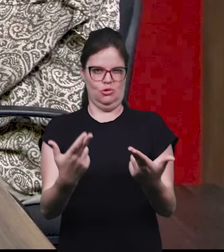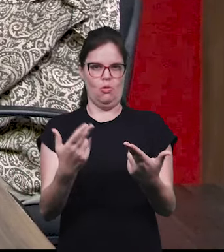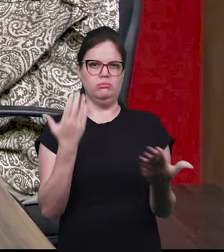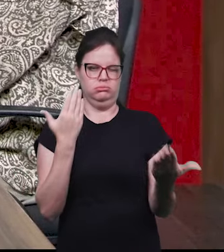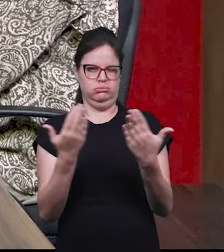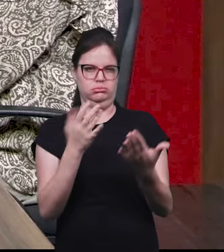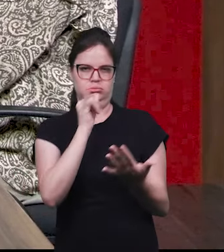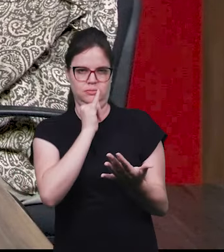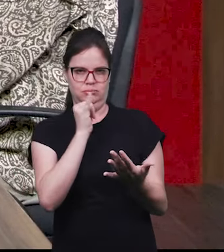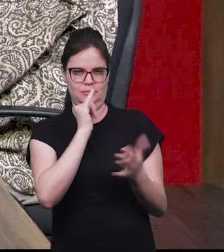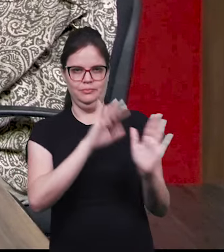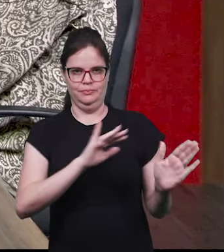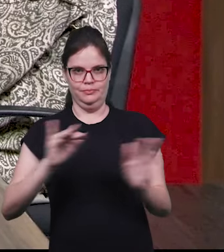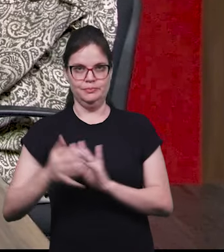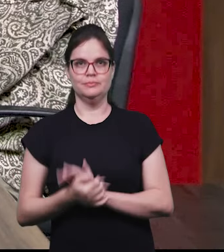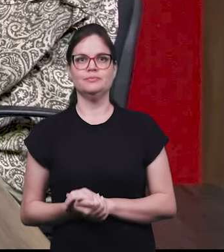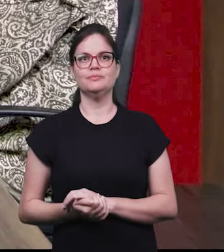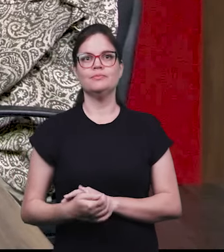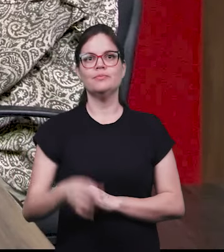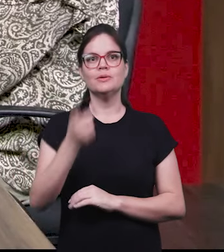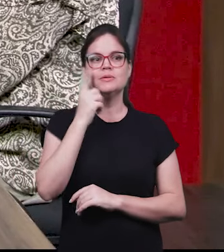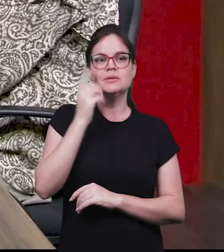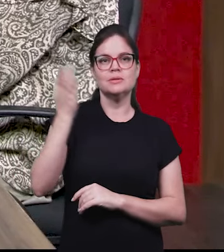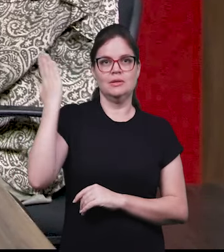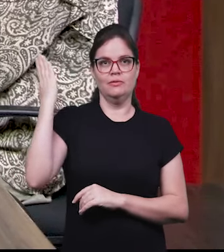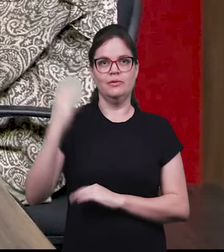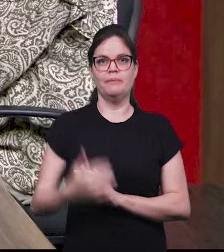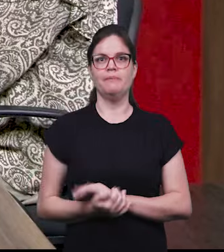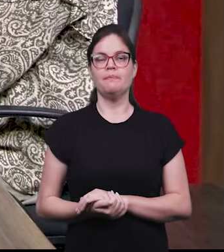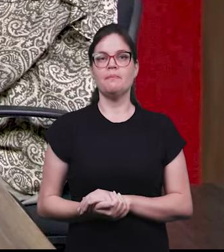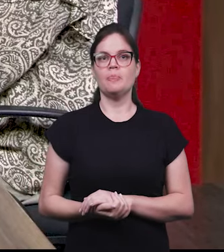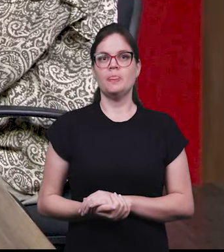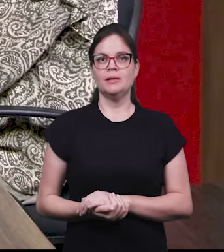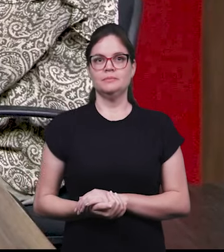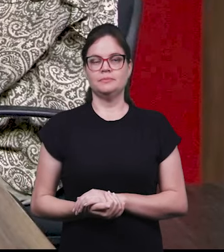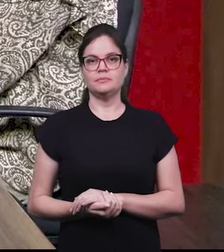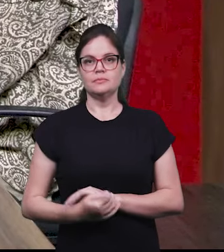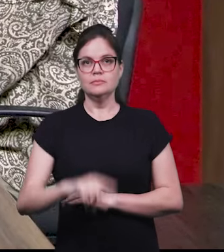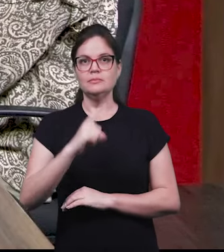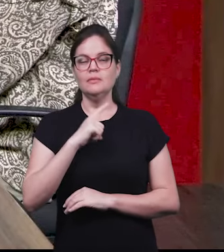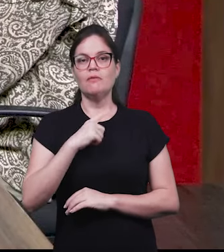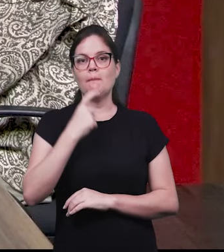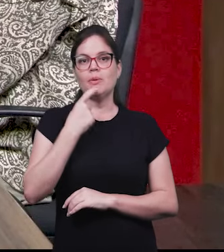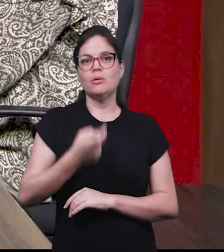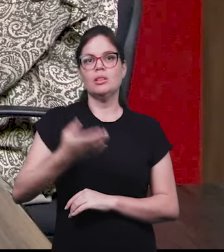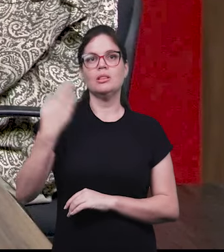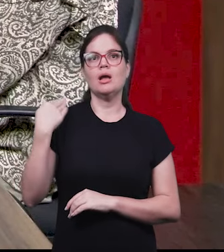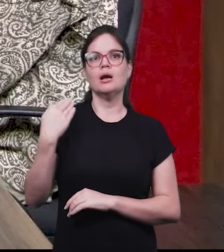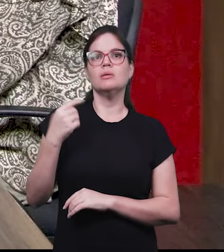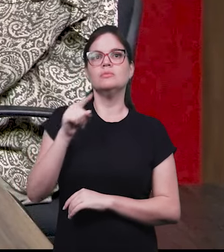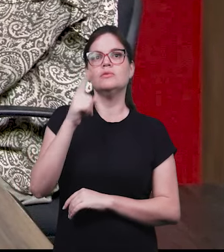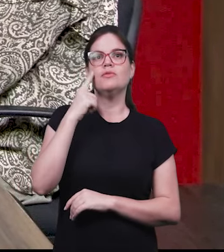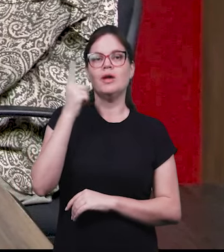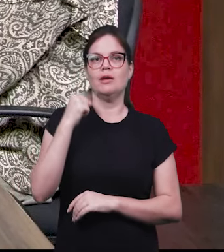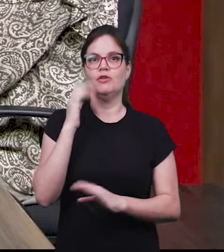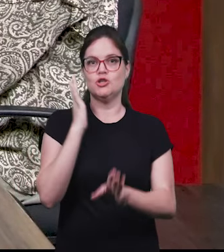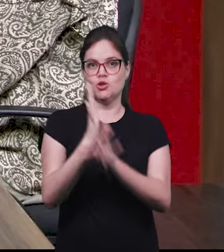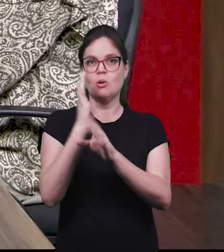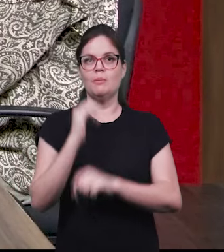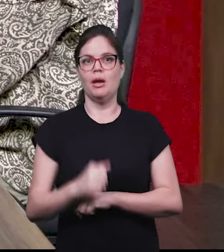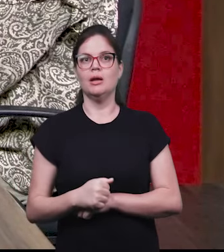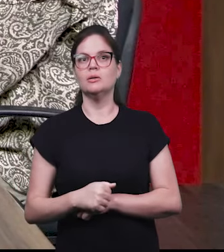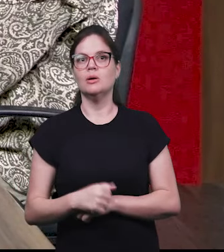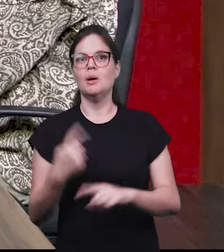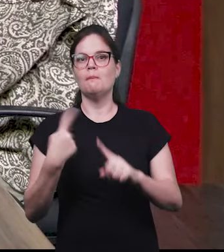1879. Então, foi agora, a Era Moderna, né? Pouco tempo. E o